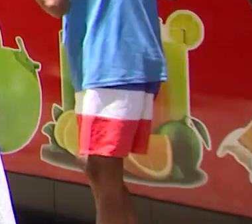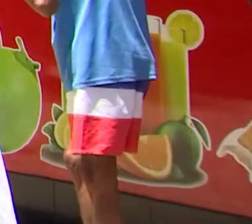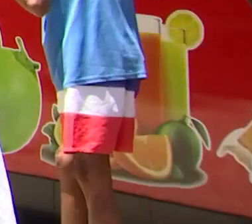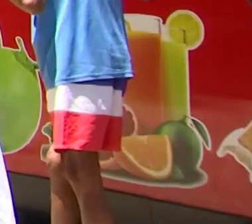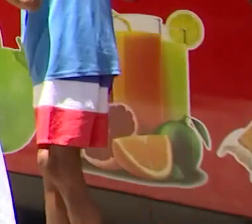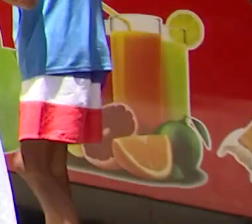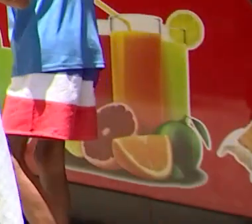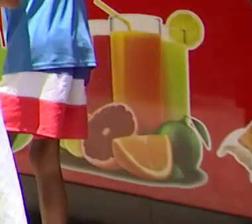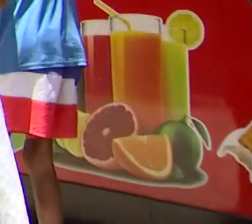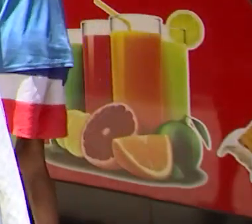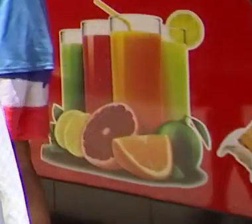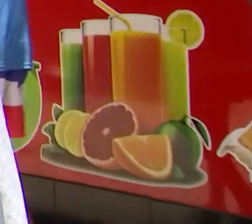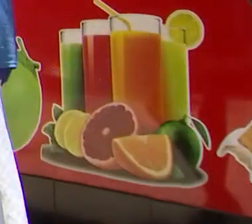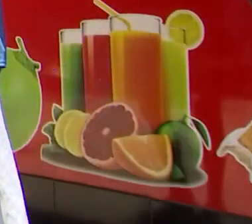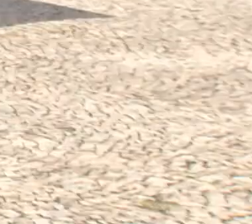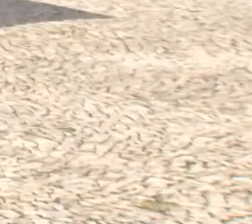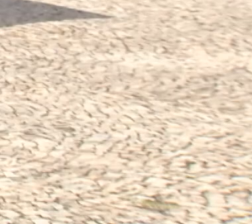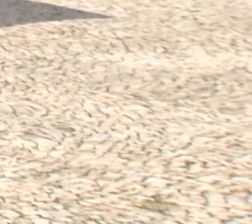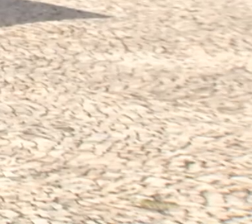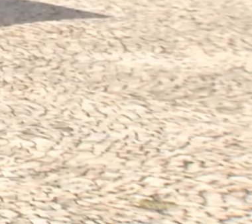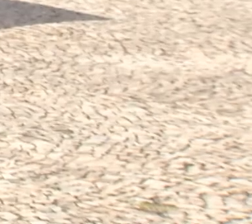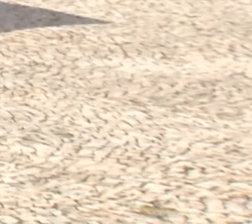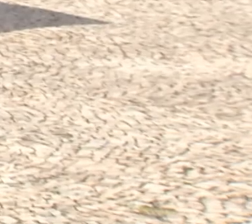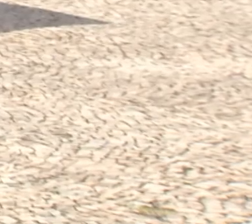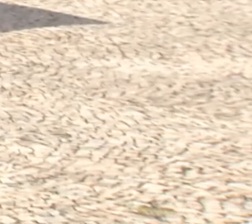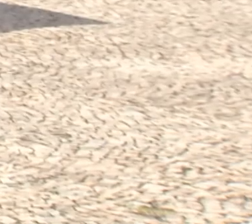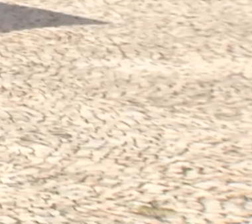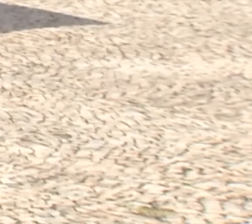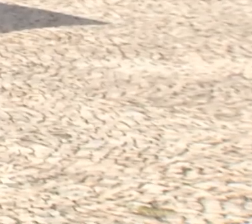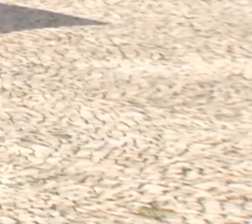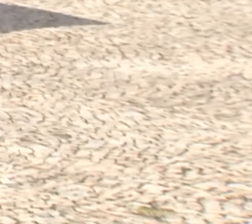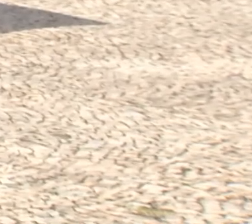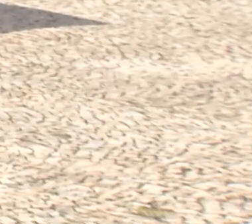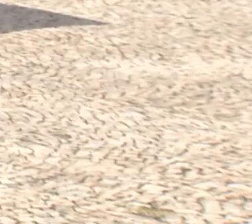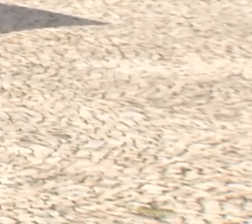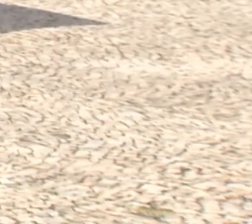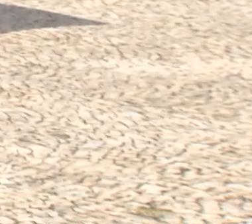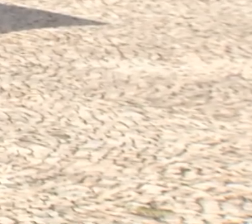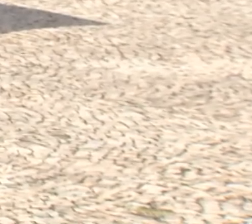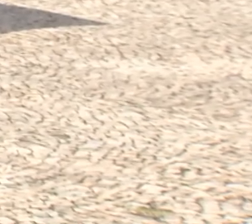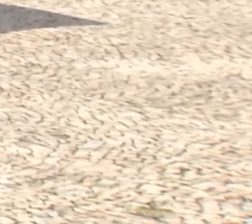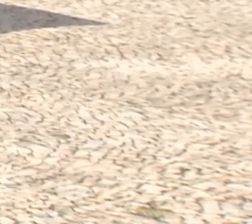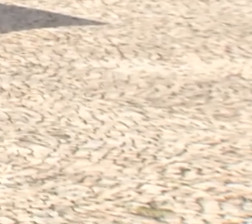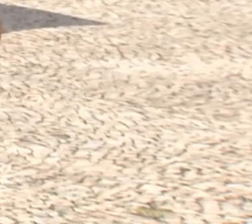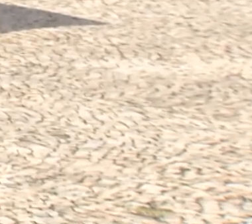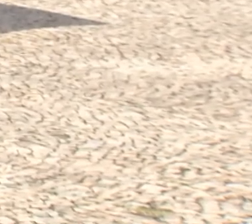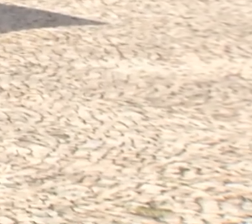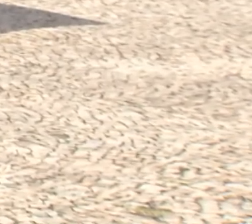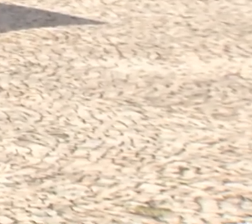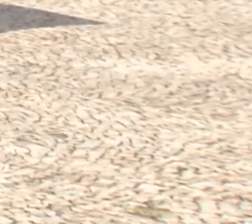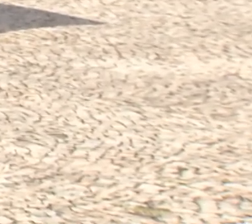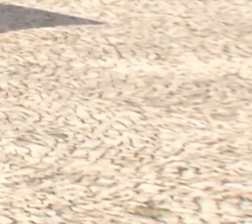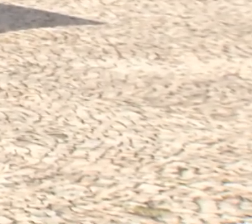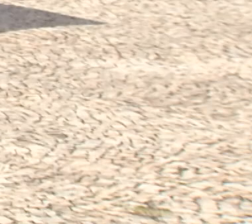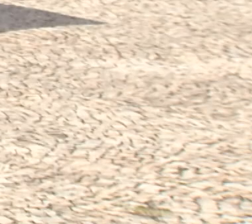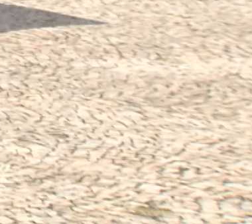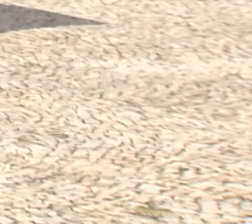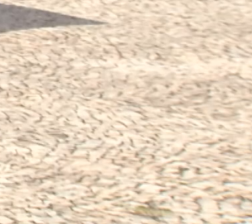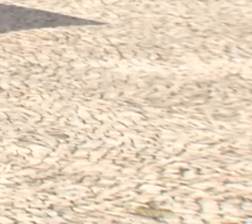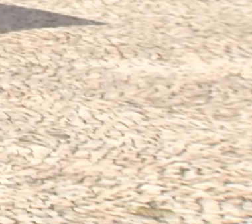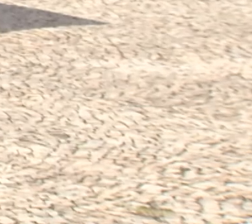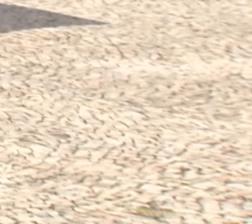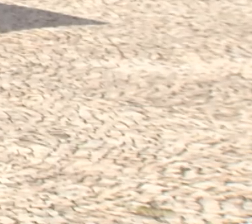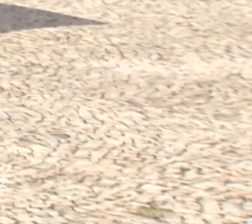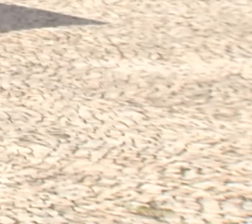que pode vir, as boas principalmente. Viu só, Rúbia, que interessante? Olha, não foi tão fácil achar pessoas nostálgicas aqui no